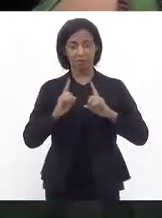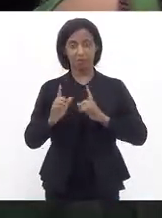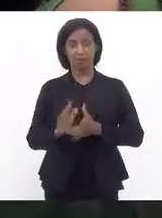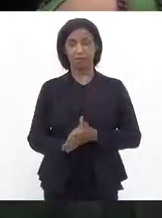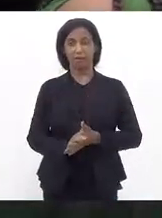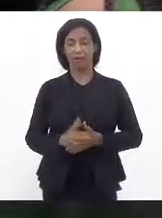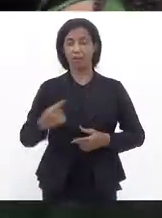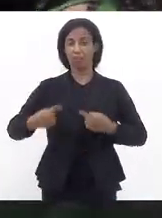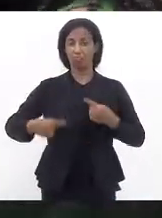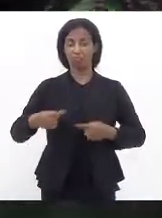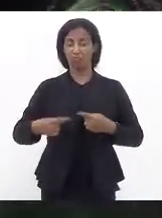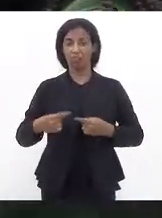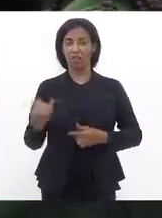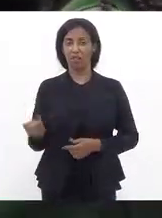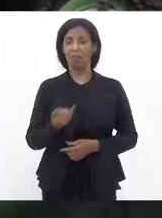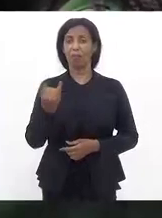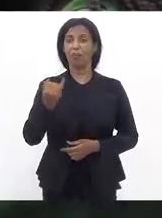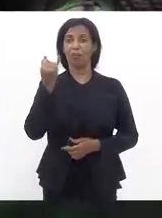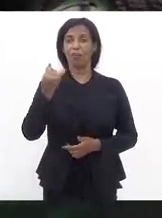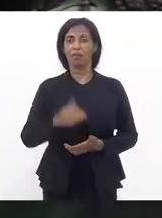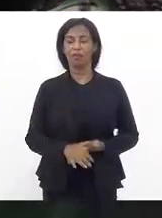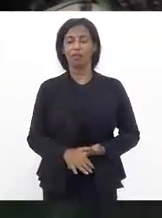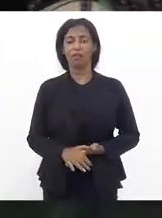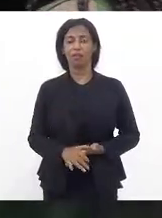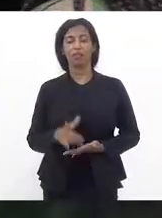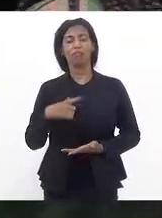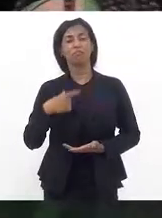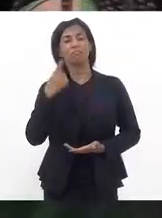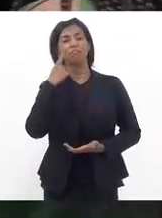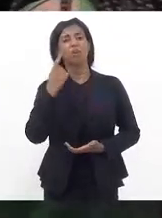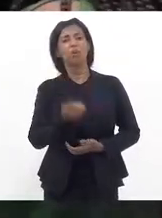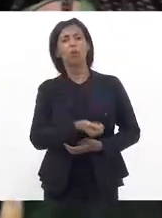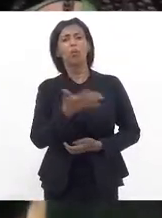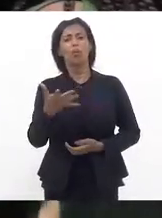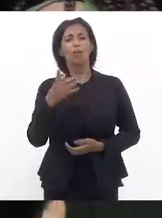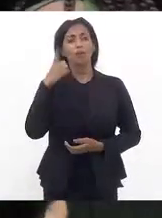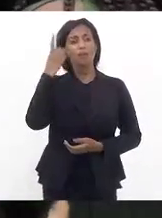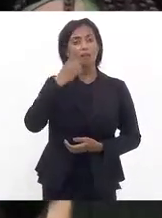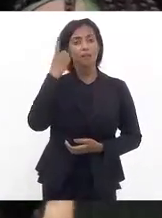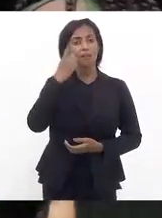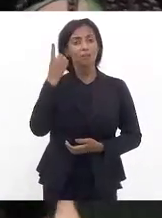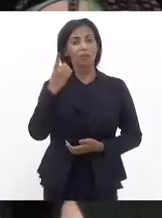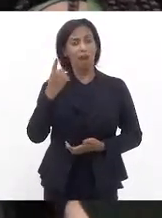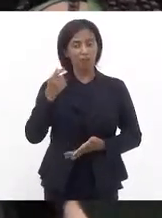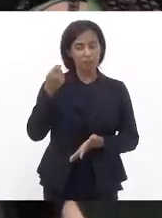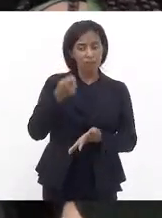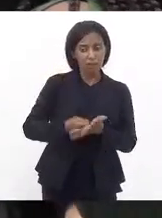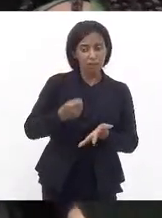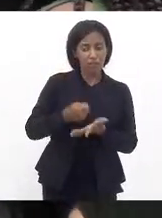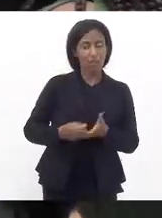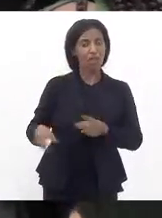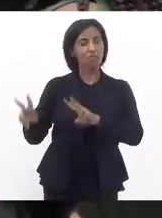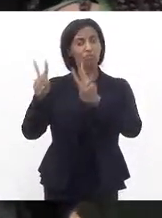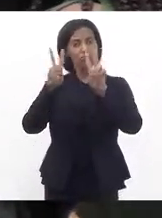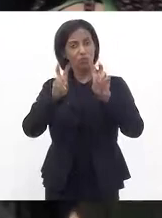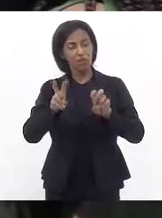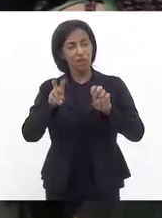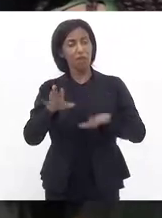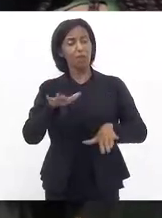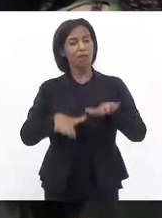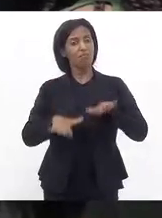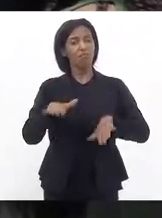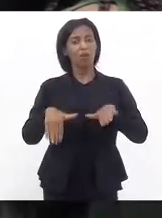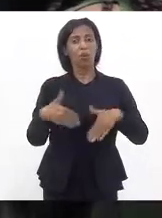o debate a salutar é importante perceber o quanto que a deputados aqui engajado no tema Independente